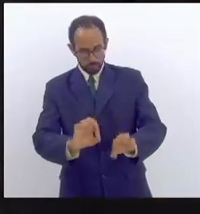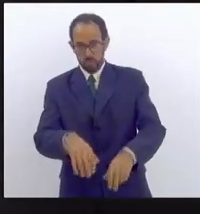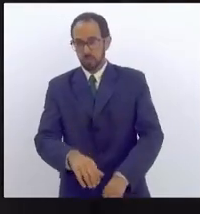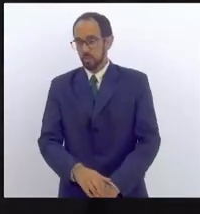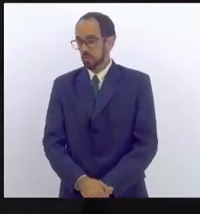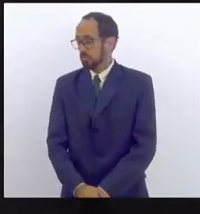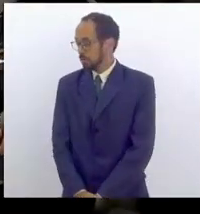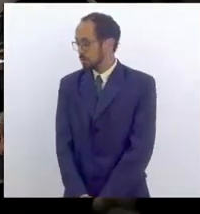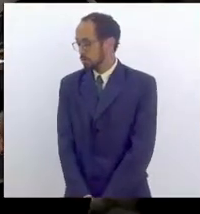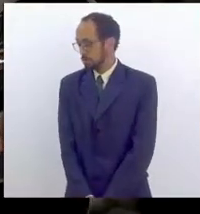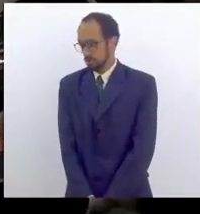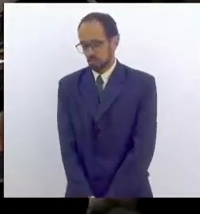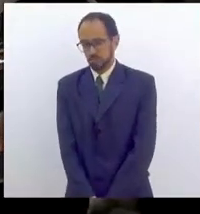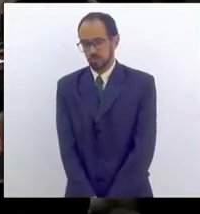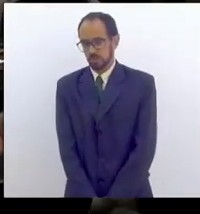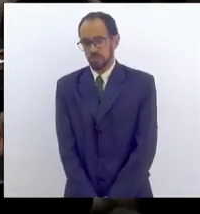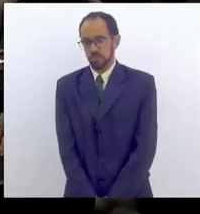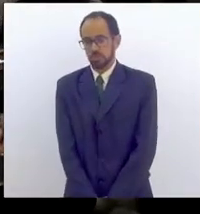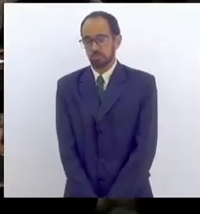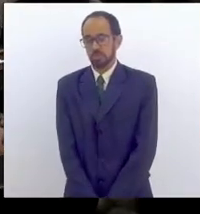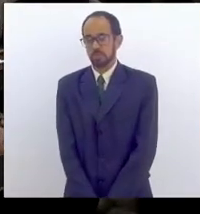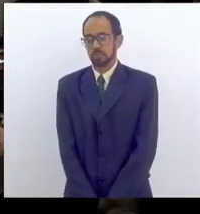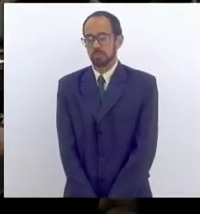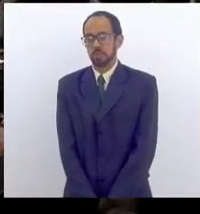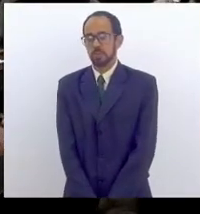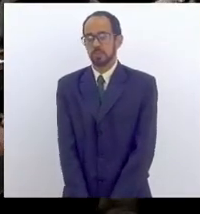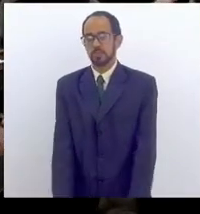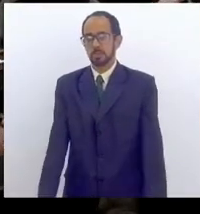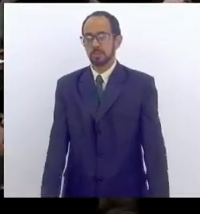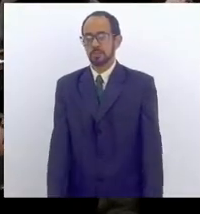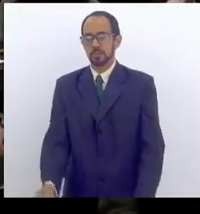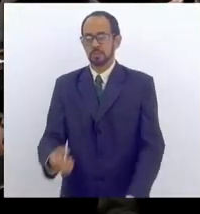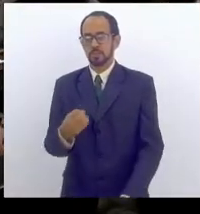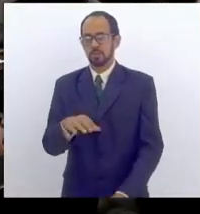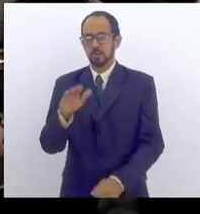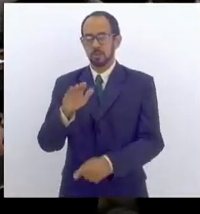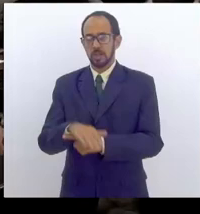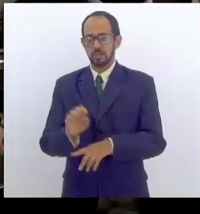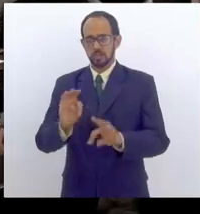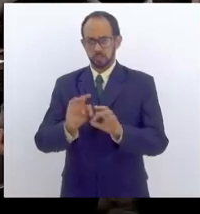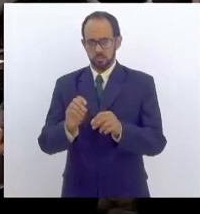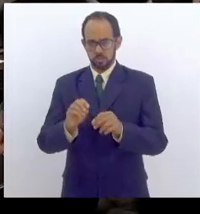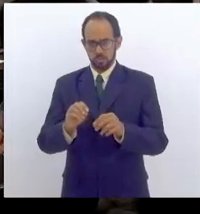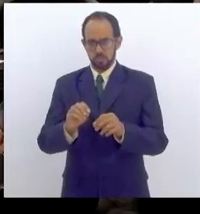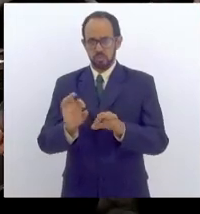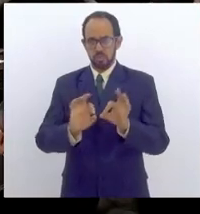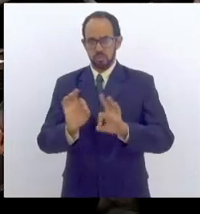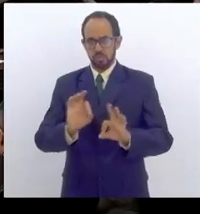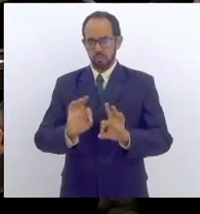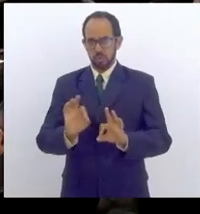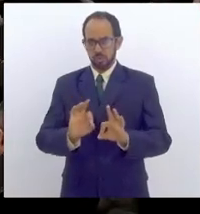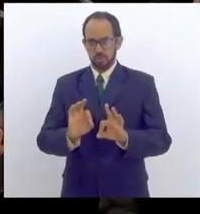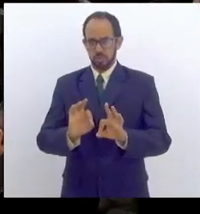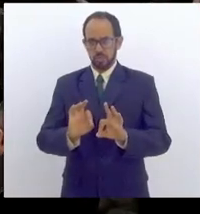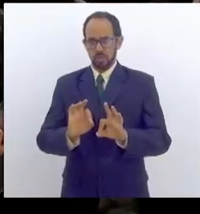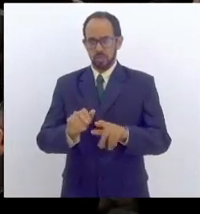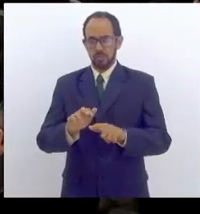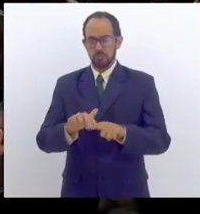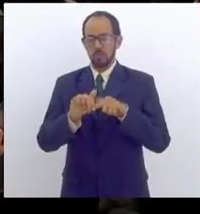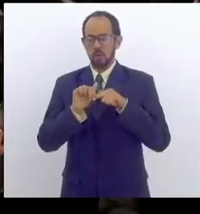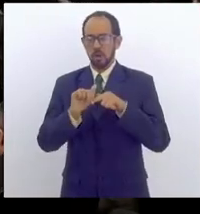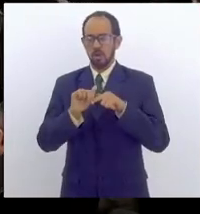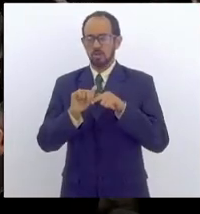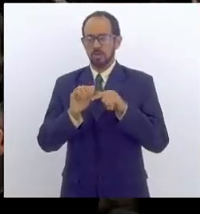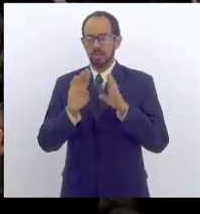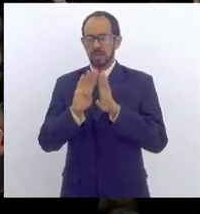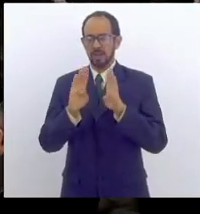É o som. Ah. Boa tarde a todos e a todas. Eu queria fazer uma questão de ordem, senhor presidente. Tendo em vista que a cabine